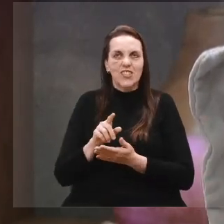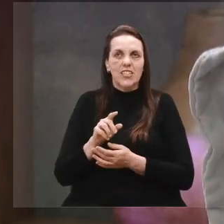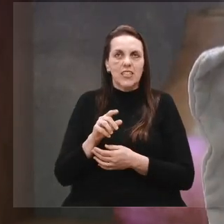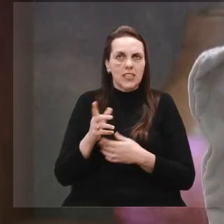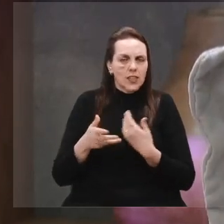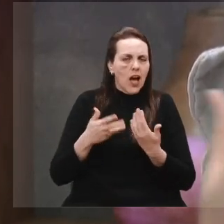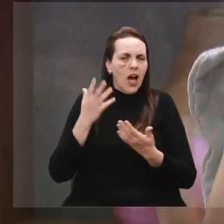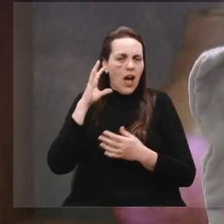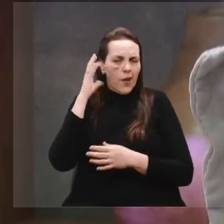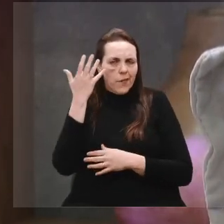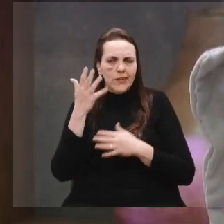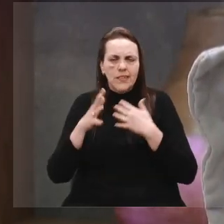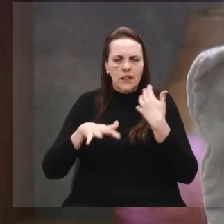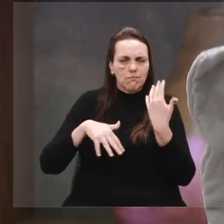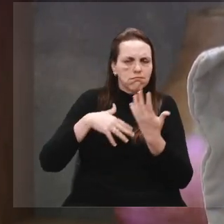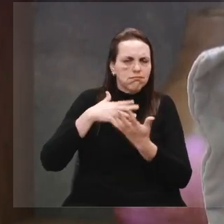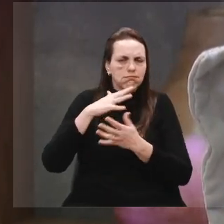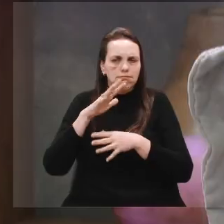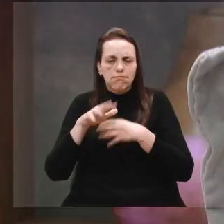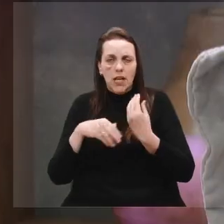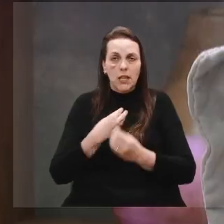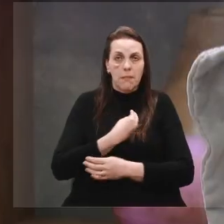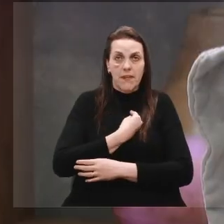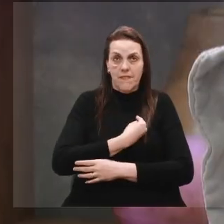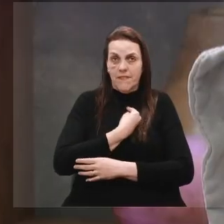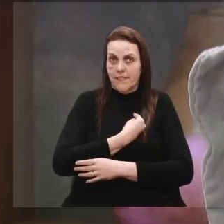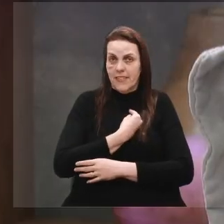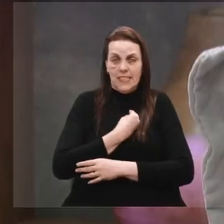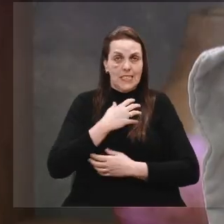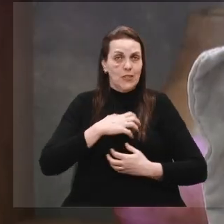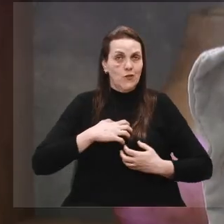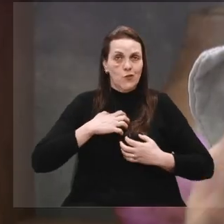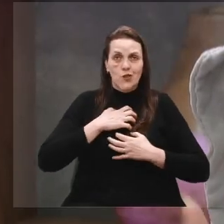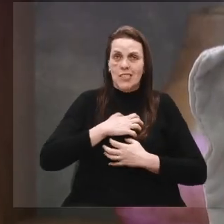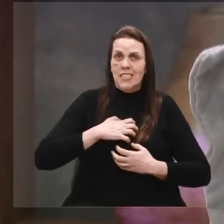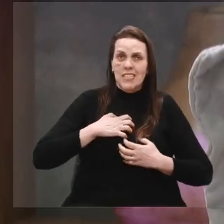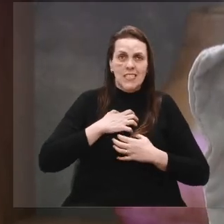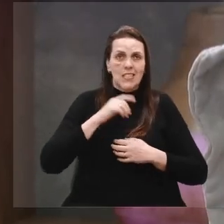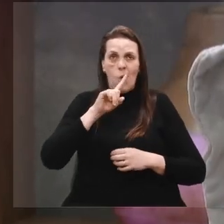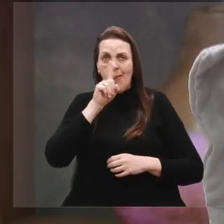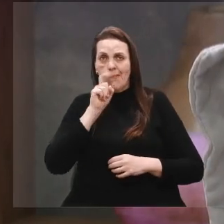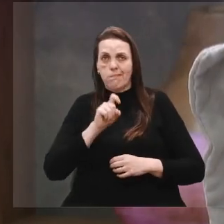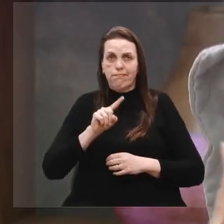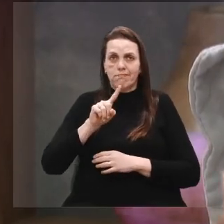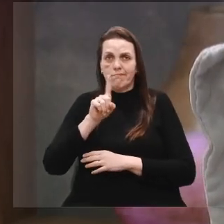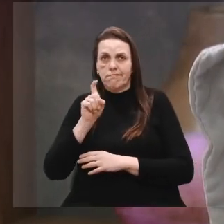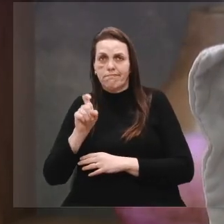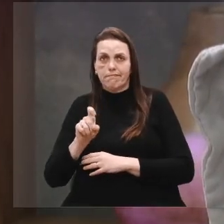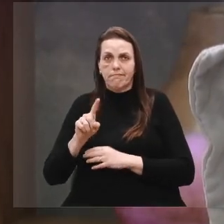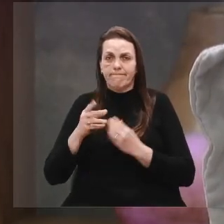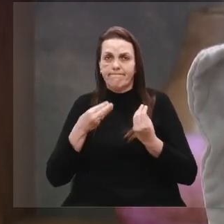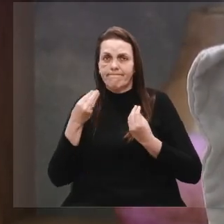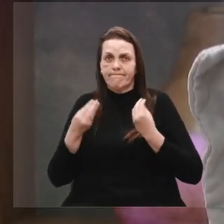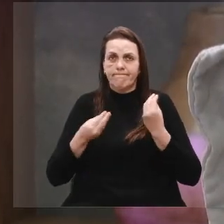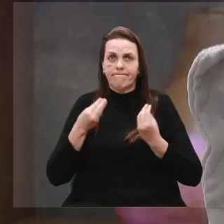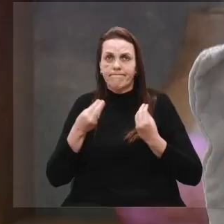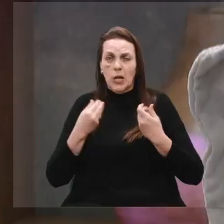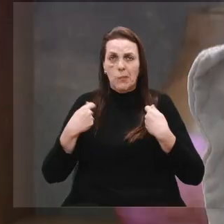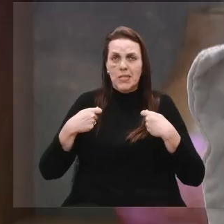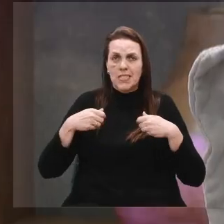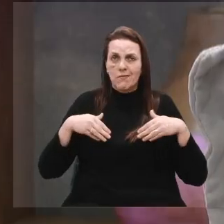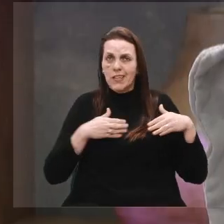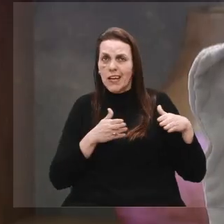que, isso tudo acontecendo meio junto, né, na minha vida, né? Uma frustração, várias questões, assim, aparecendo, eu